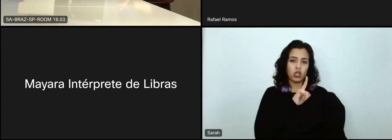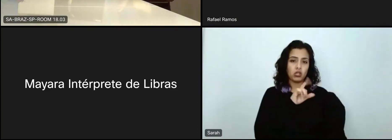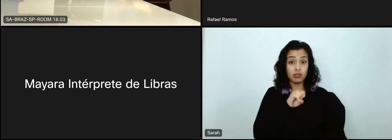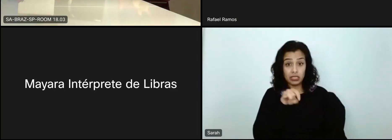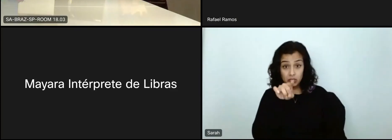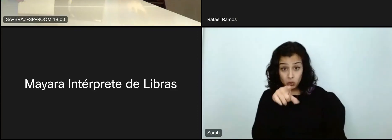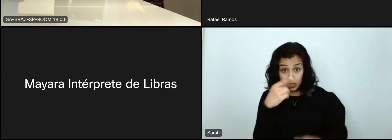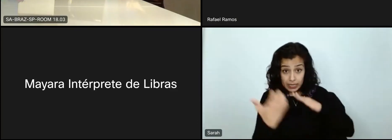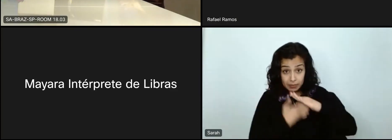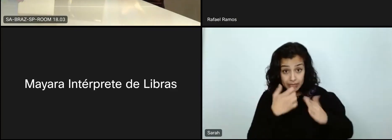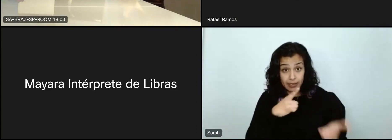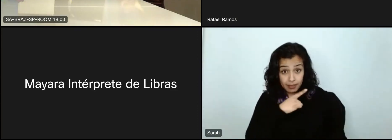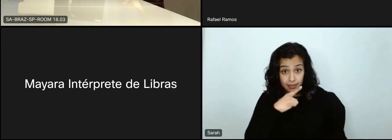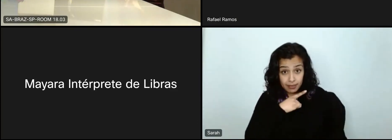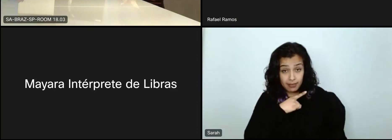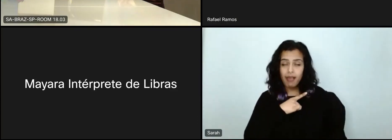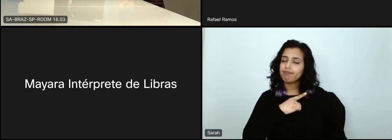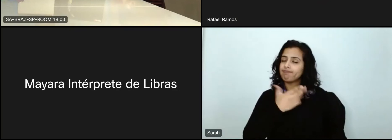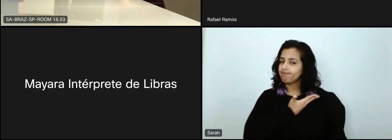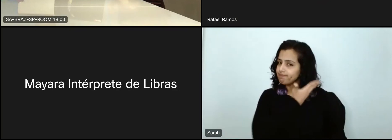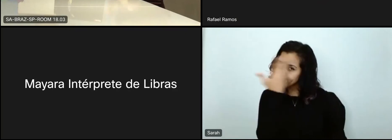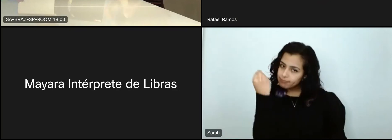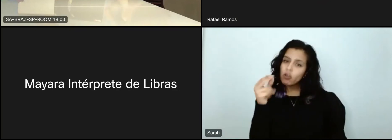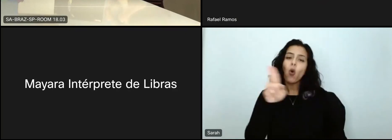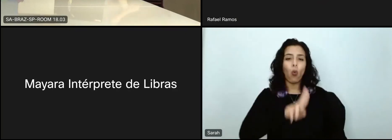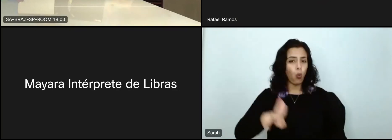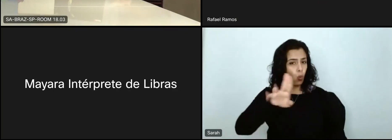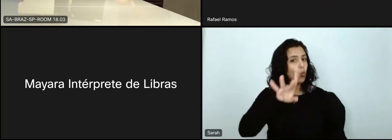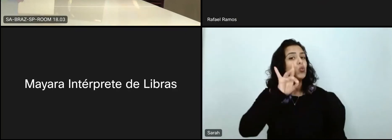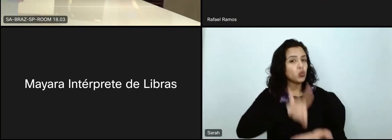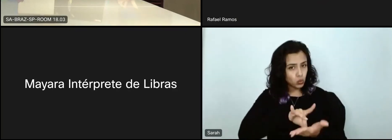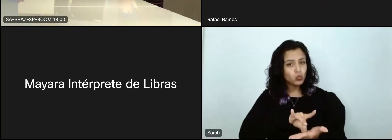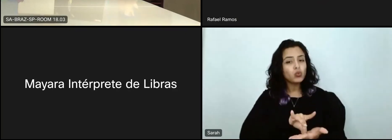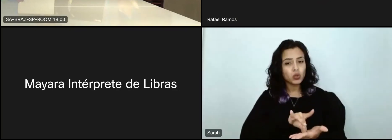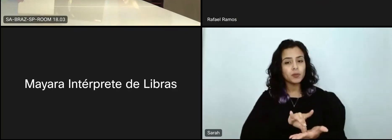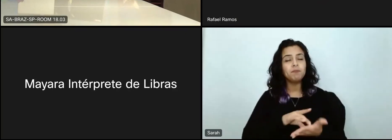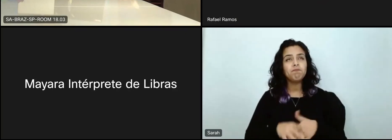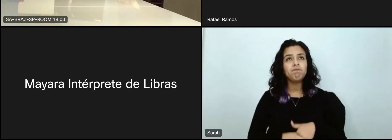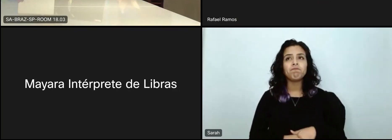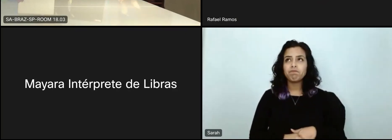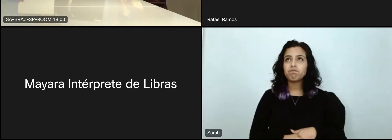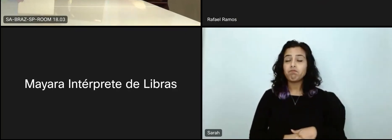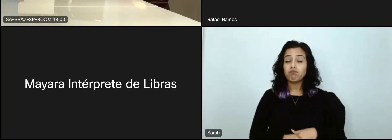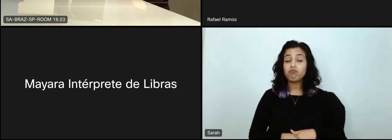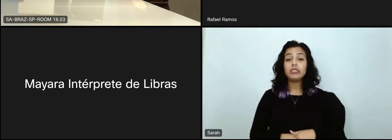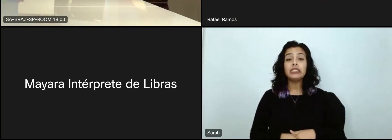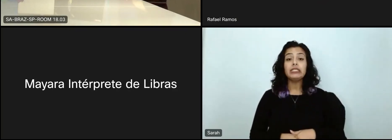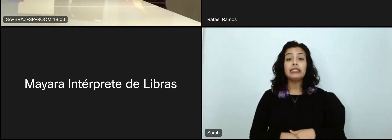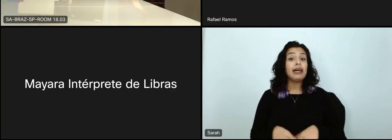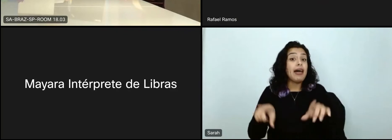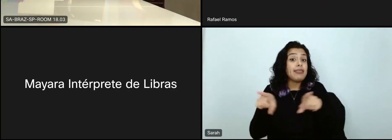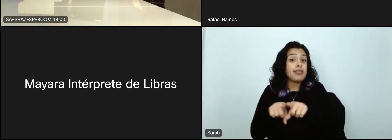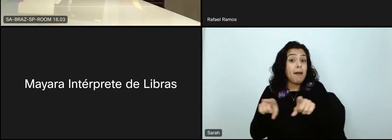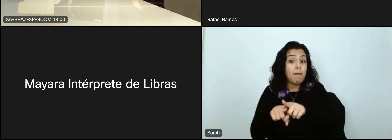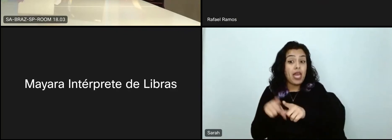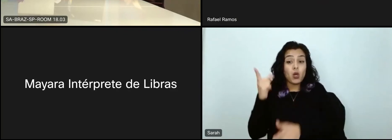esse tipo de canal, não esqueçam de utilizar. Na TIAB também nós tivemos a contratação de uma consultoria